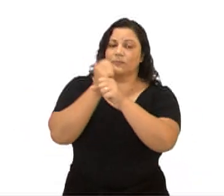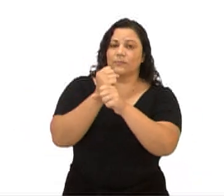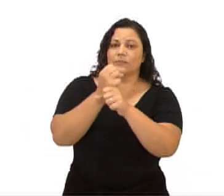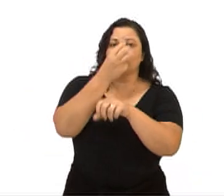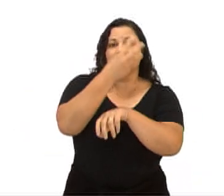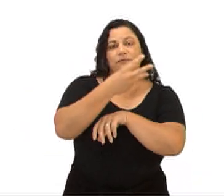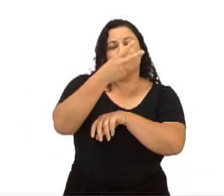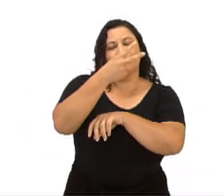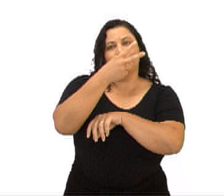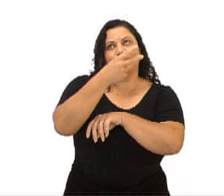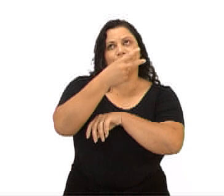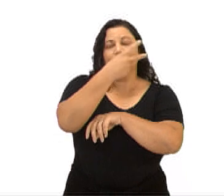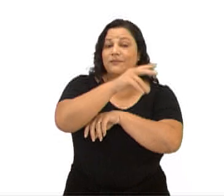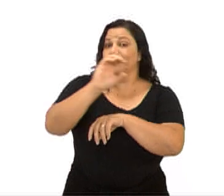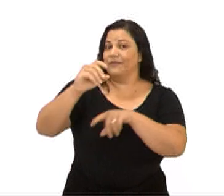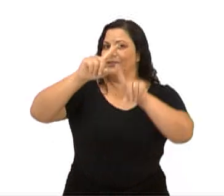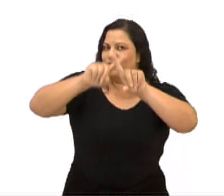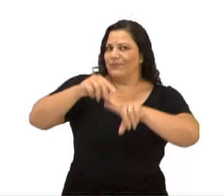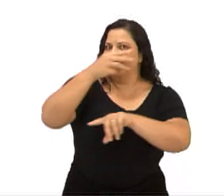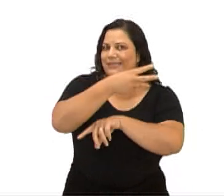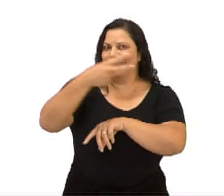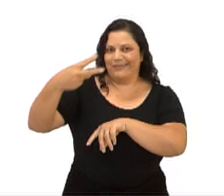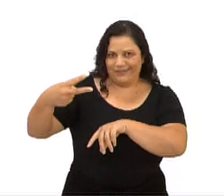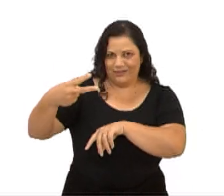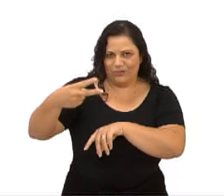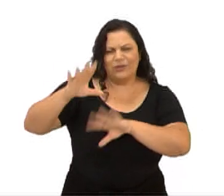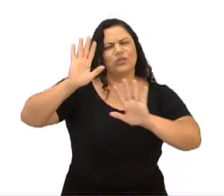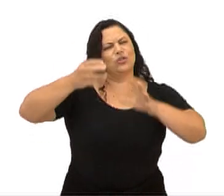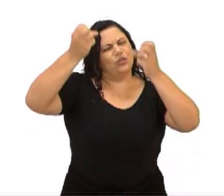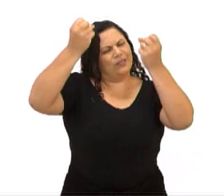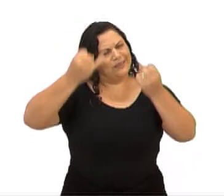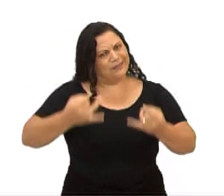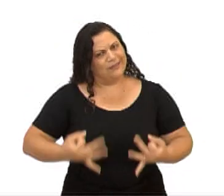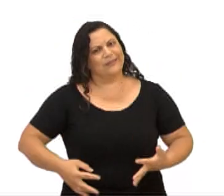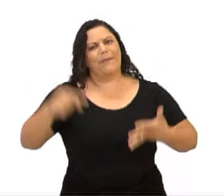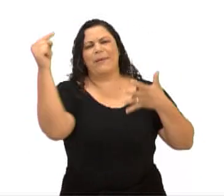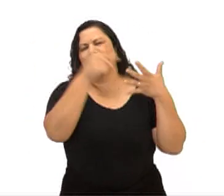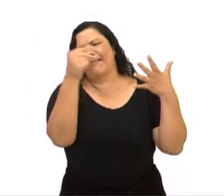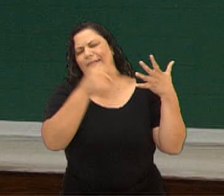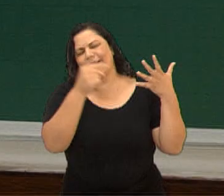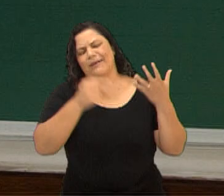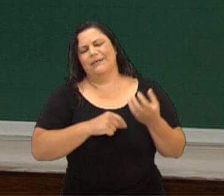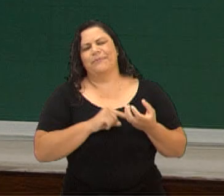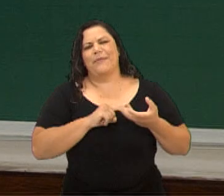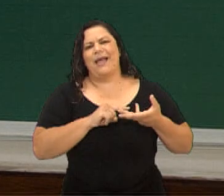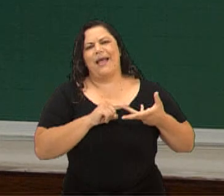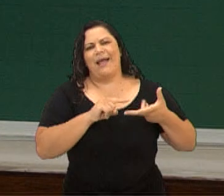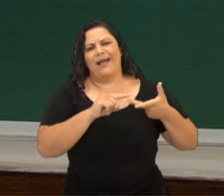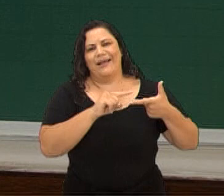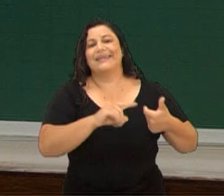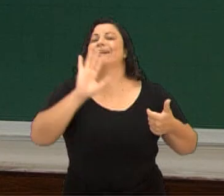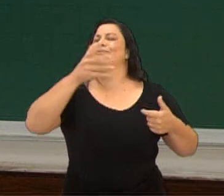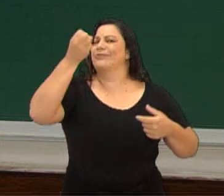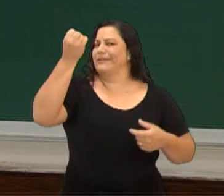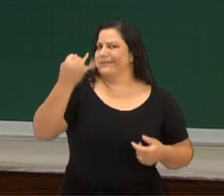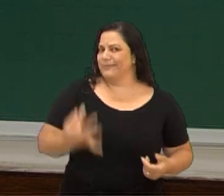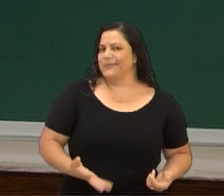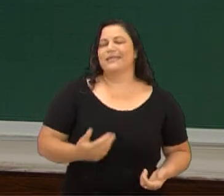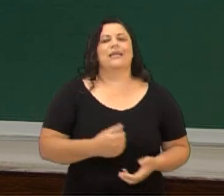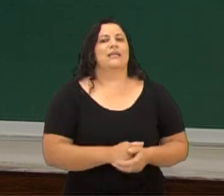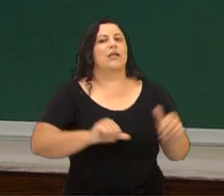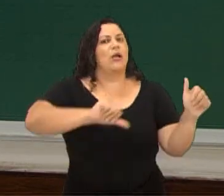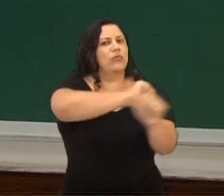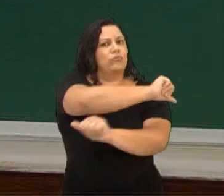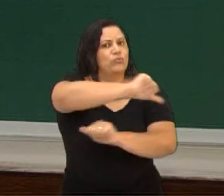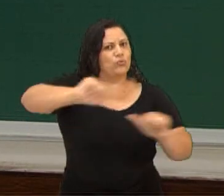ó. 20 vezes 32, lembra que eu já expliquei várias vezes? Eu posso, na multiplicação, trocar a